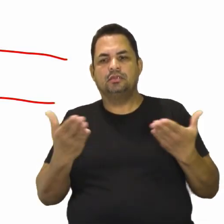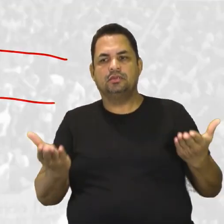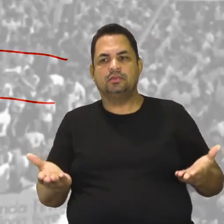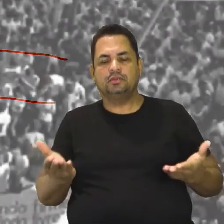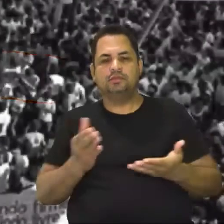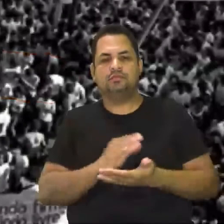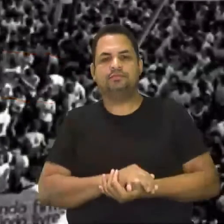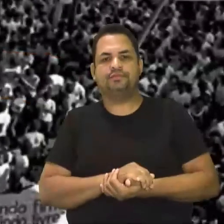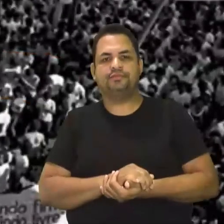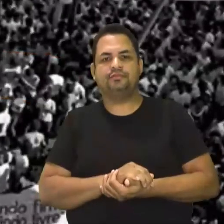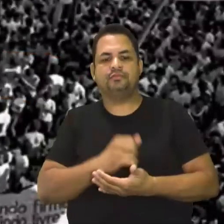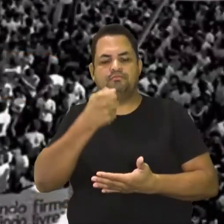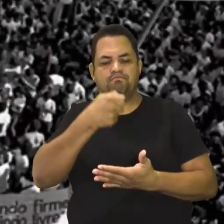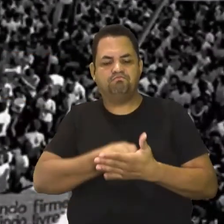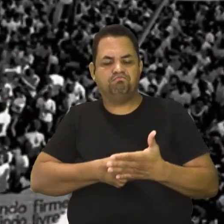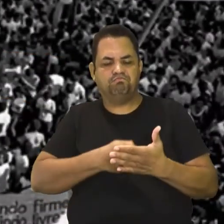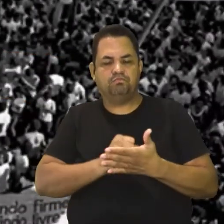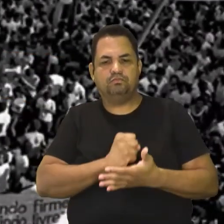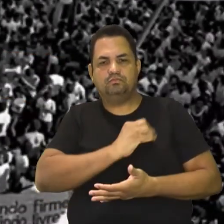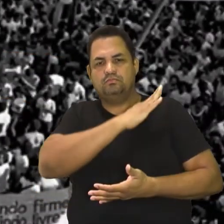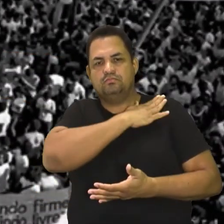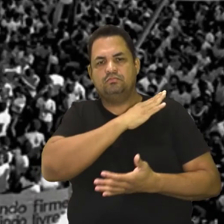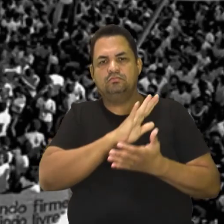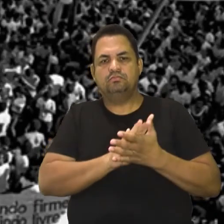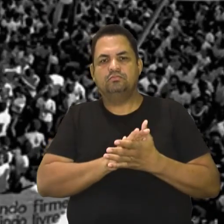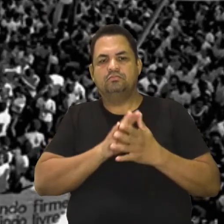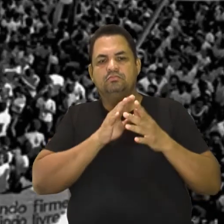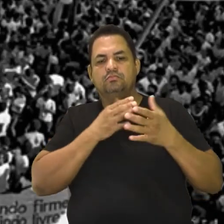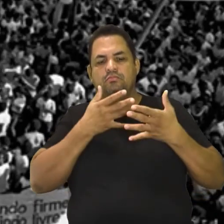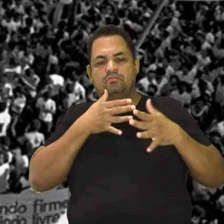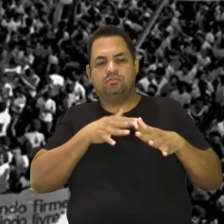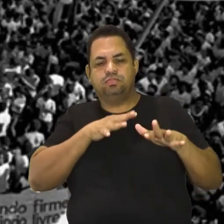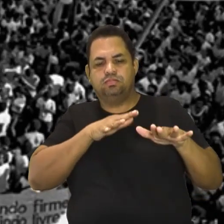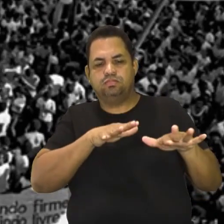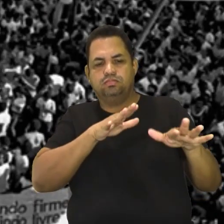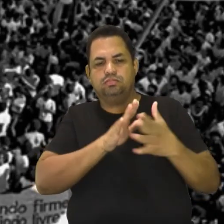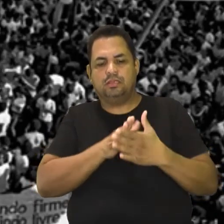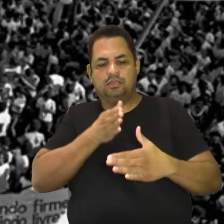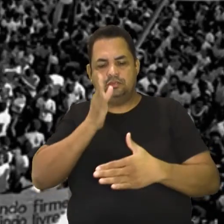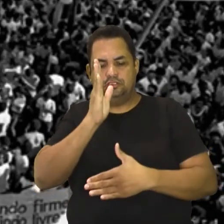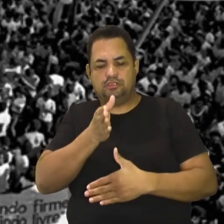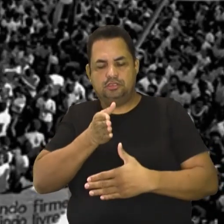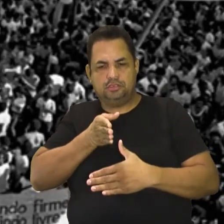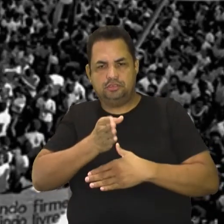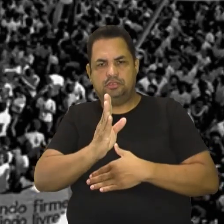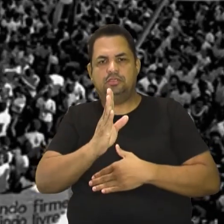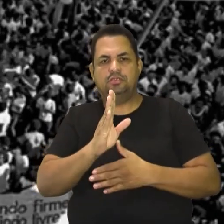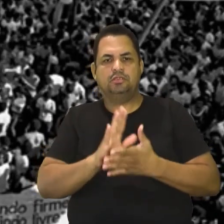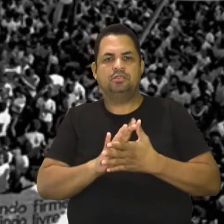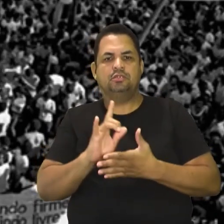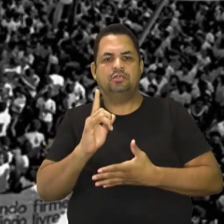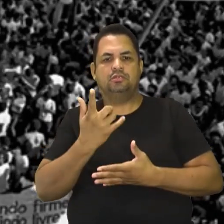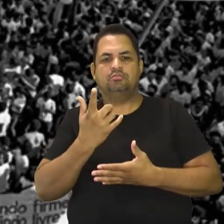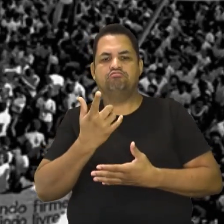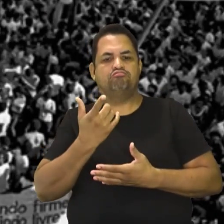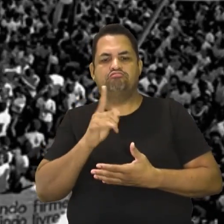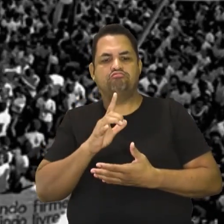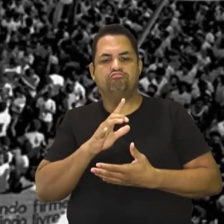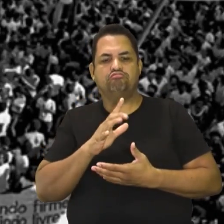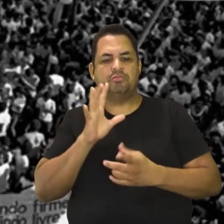momento a ditadura militar. As manifestações das diretas já não